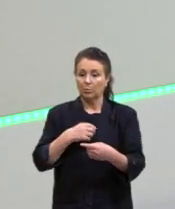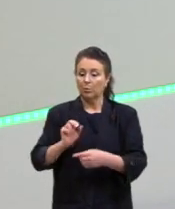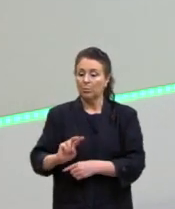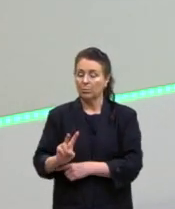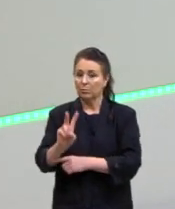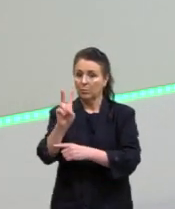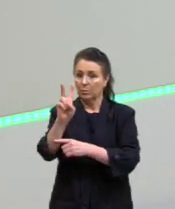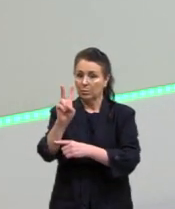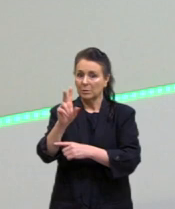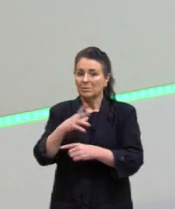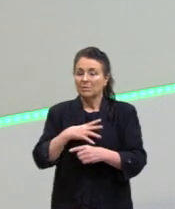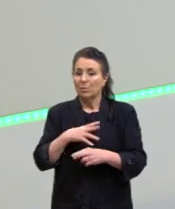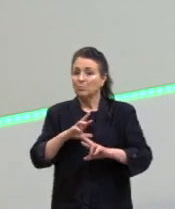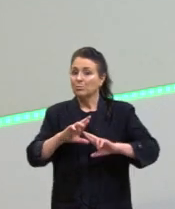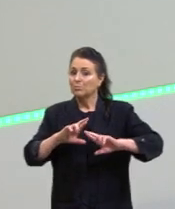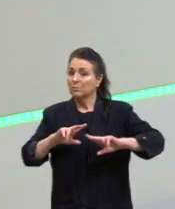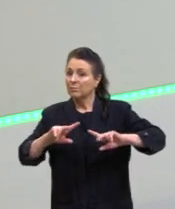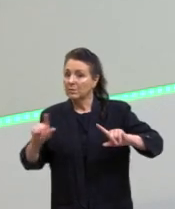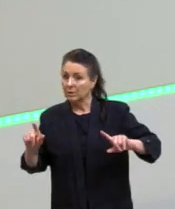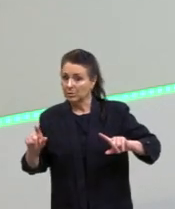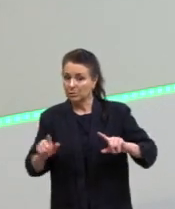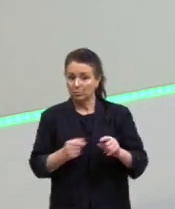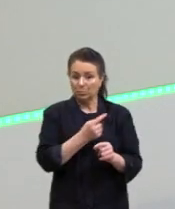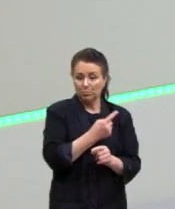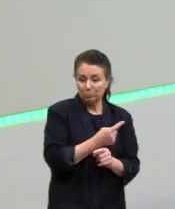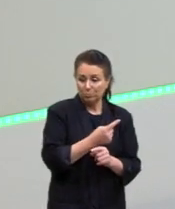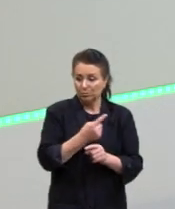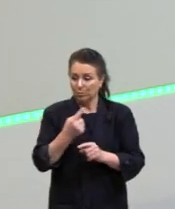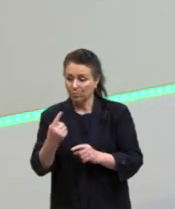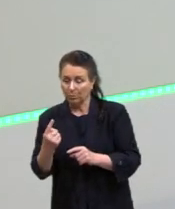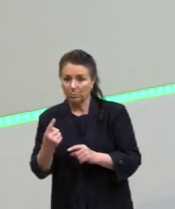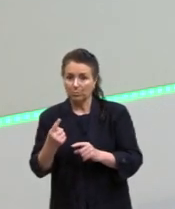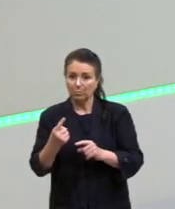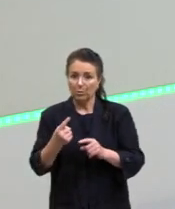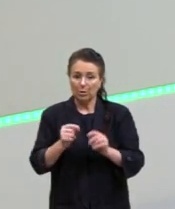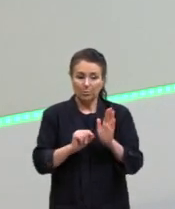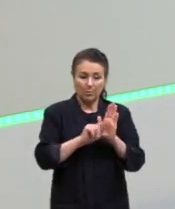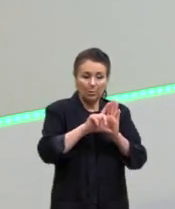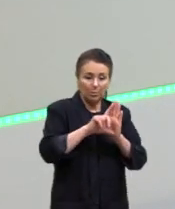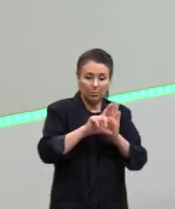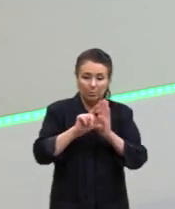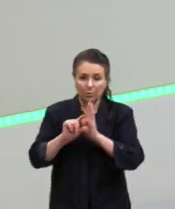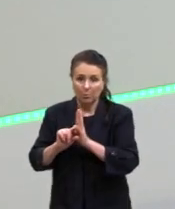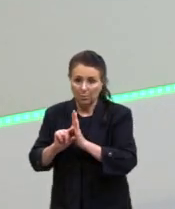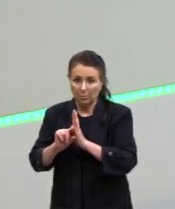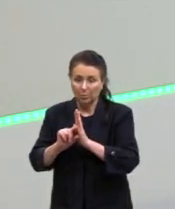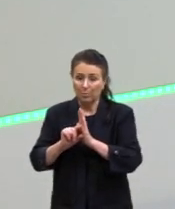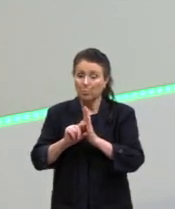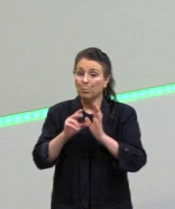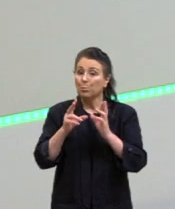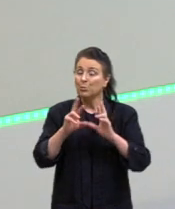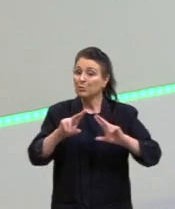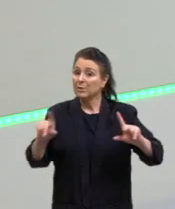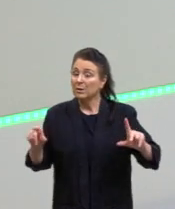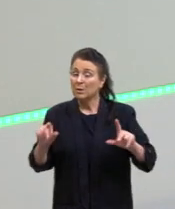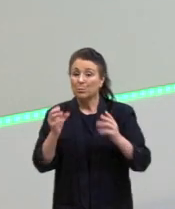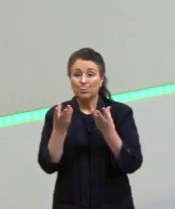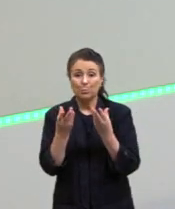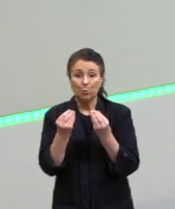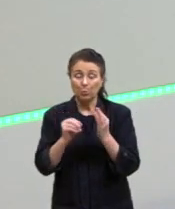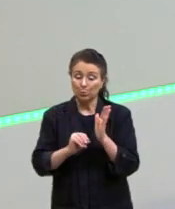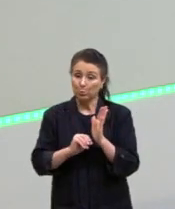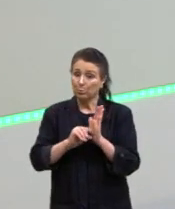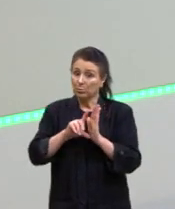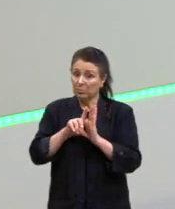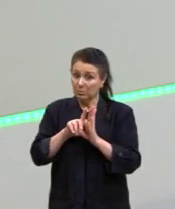de estou muito uns dos outros um é muito maior Ou até muito menor é mais apropriado a gente utilizar